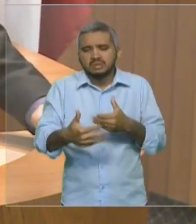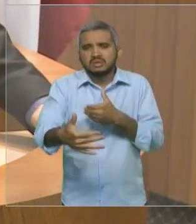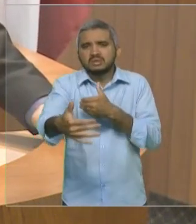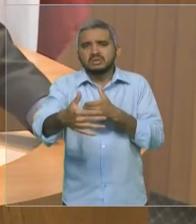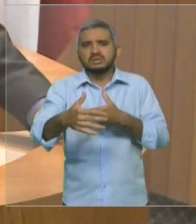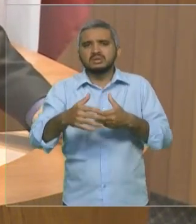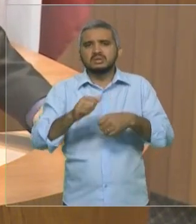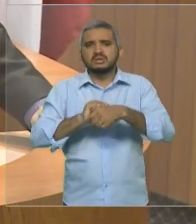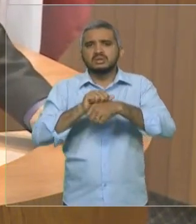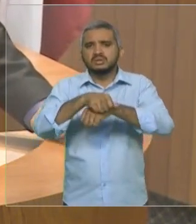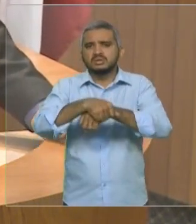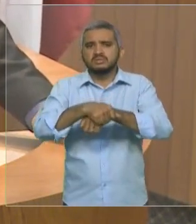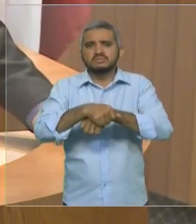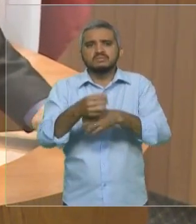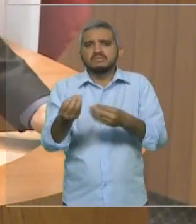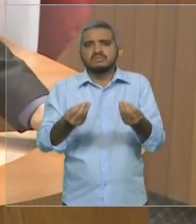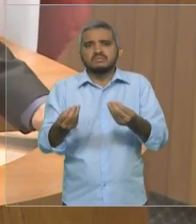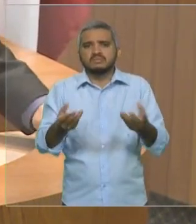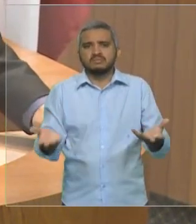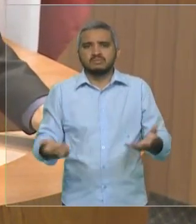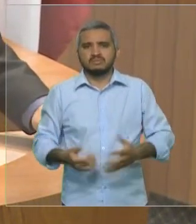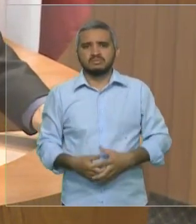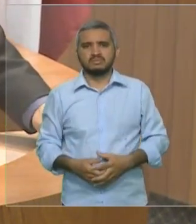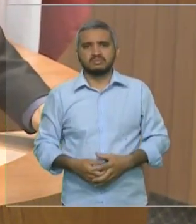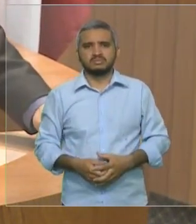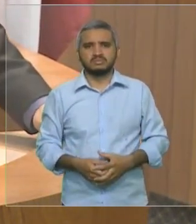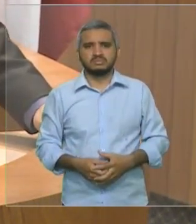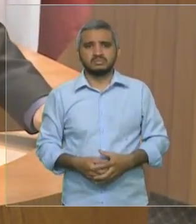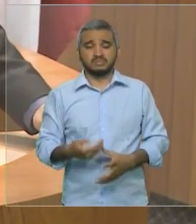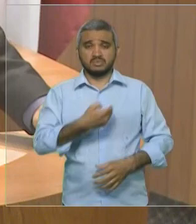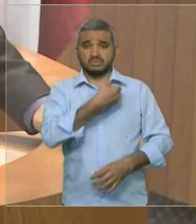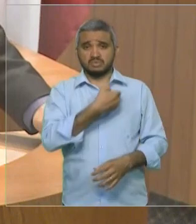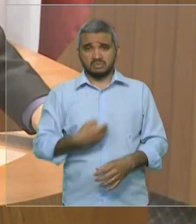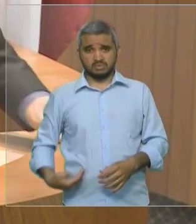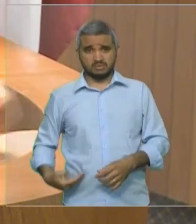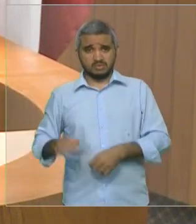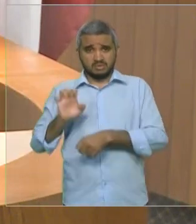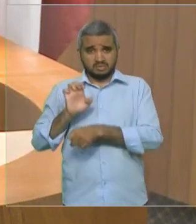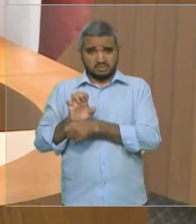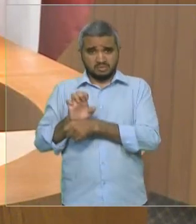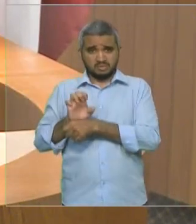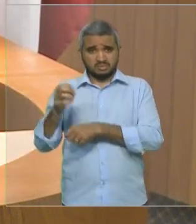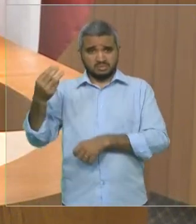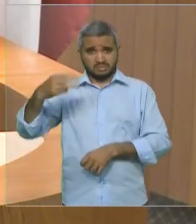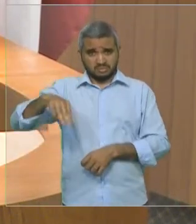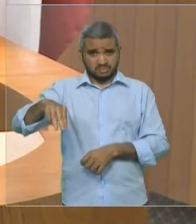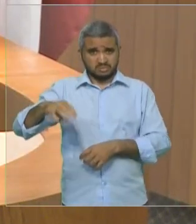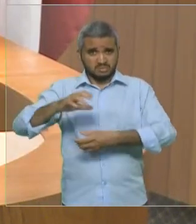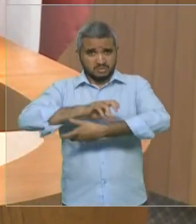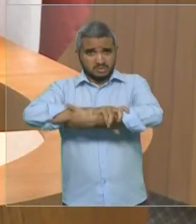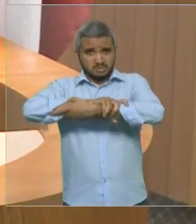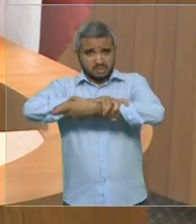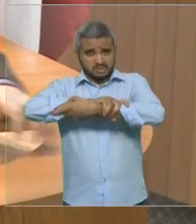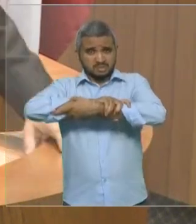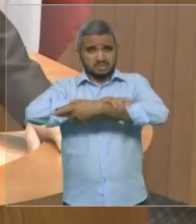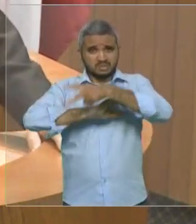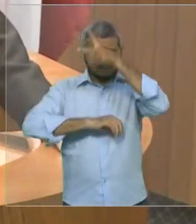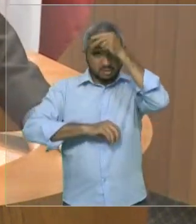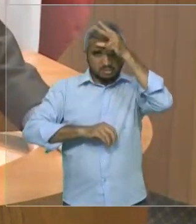federal? E na contramão disso tudo, o governo do Estado, na parceria com a Prefeitura do